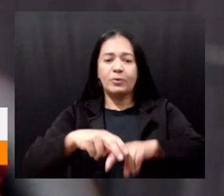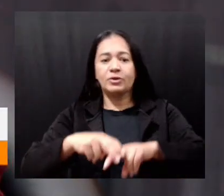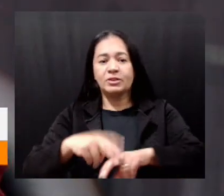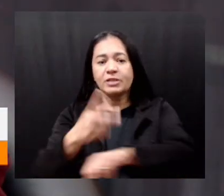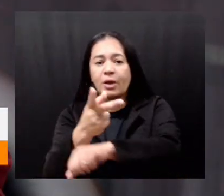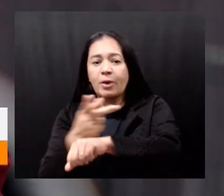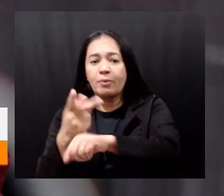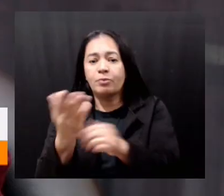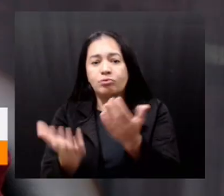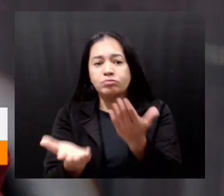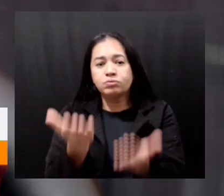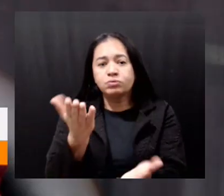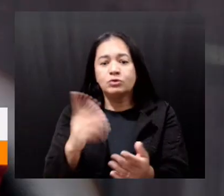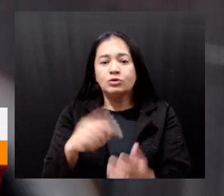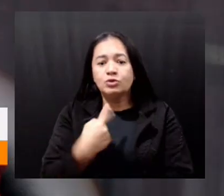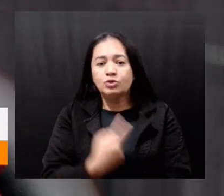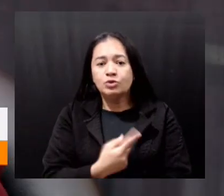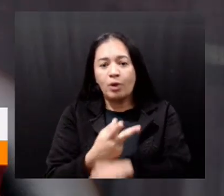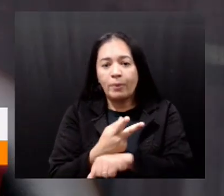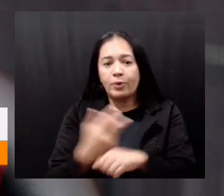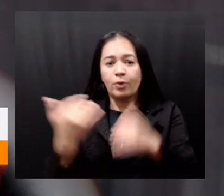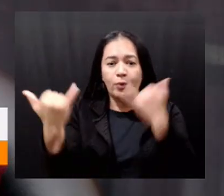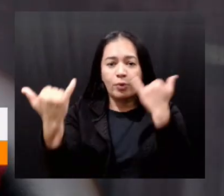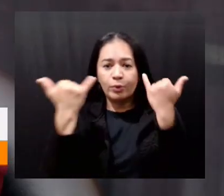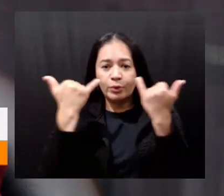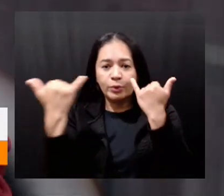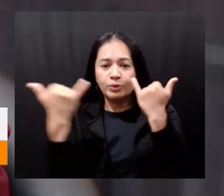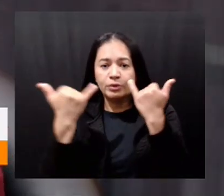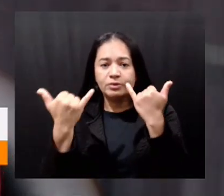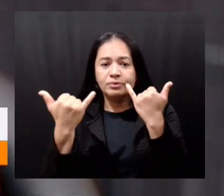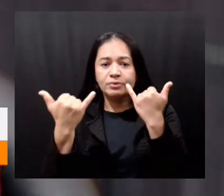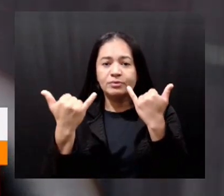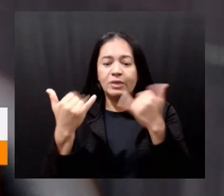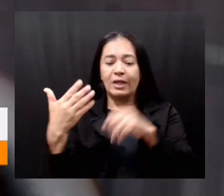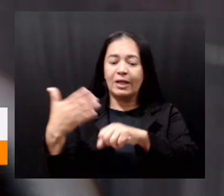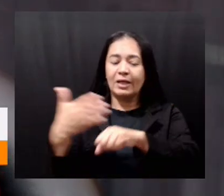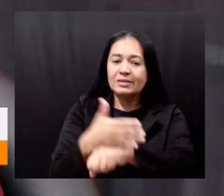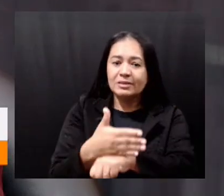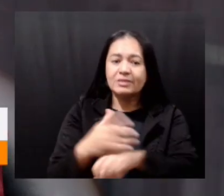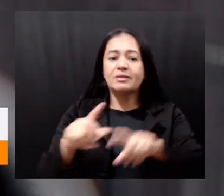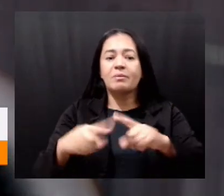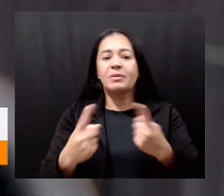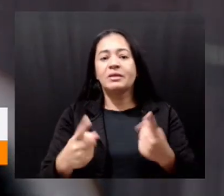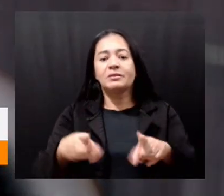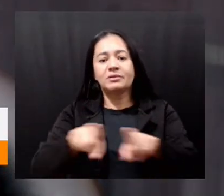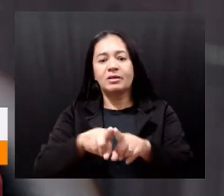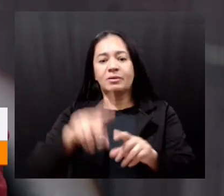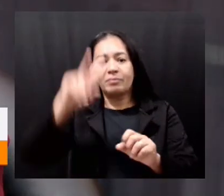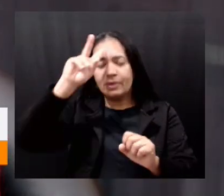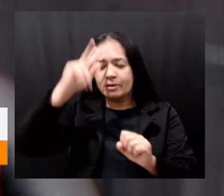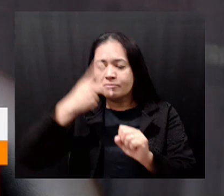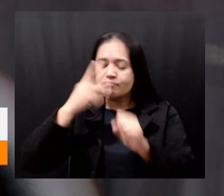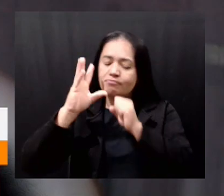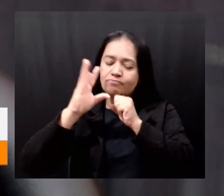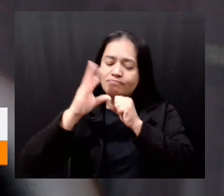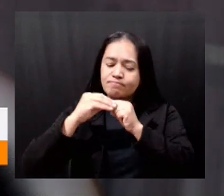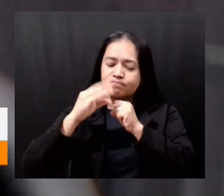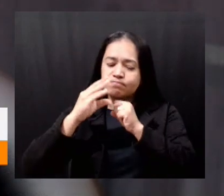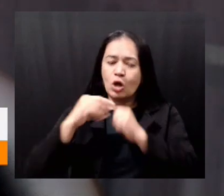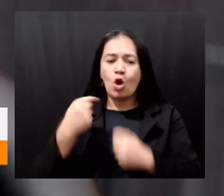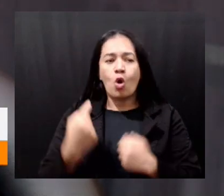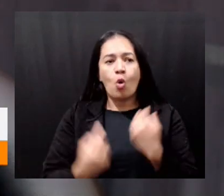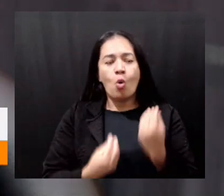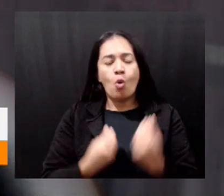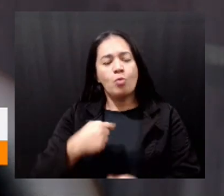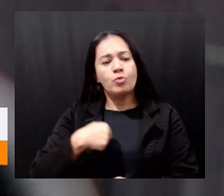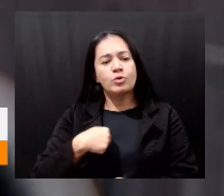buscar a informação, ter acesso a ela, mas também se autoconhecer para saber como eu funciono em relação a essas notícias, para